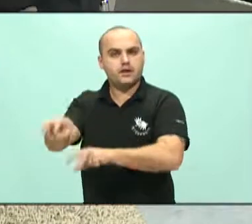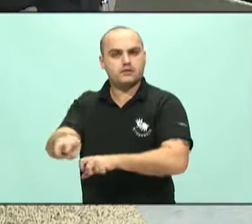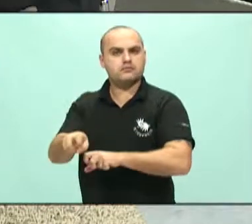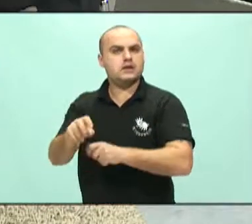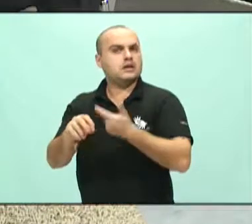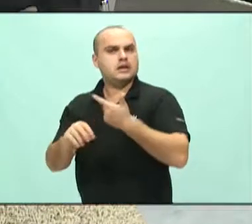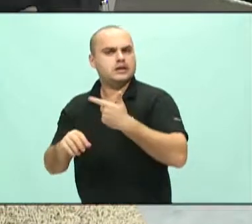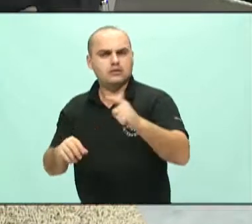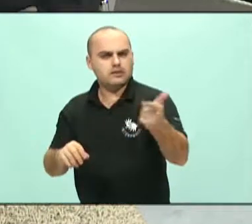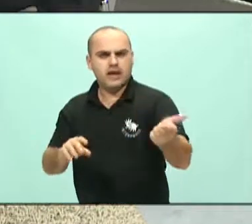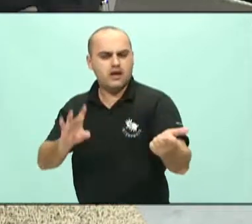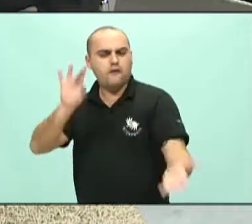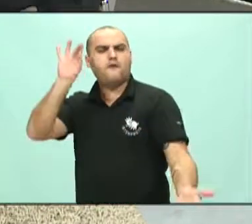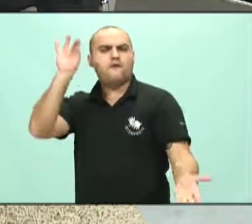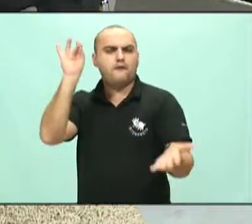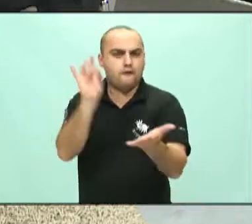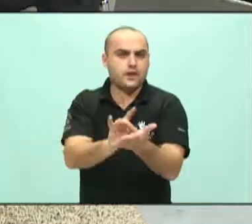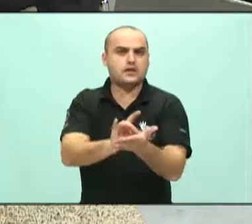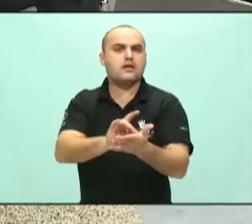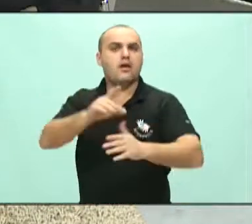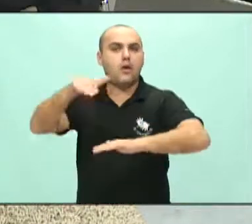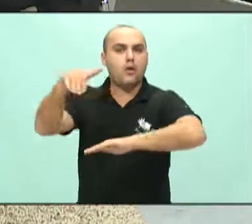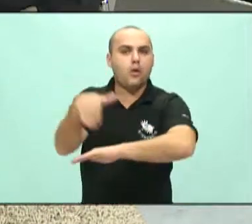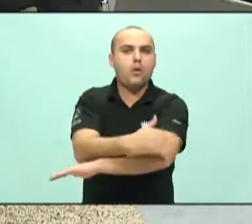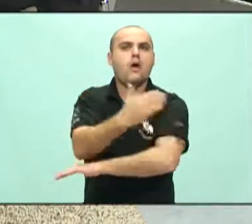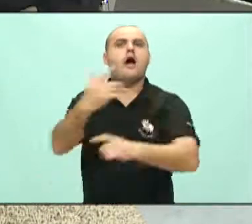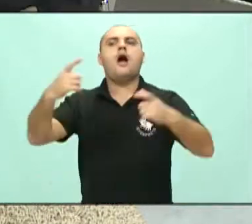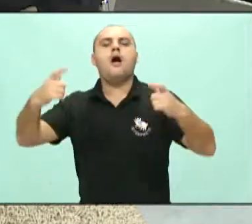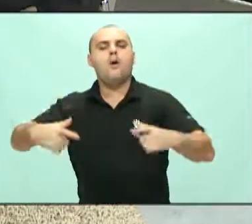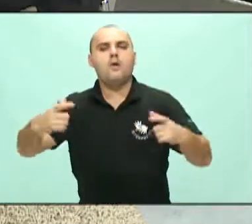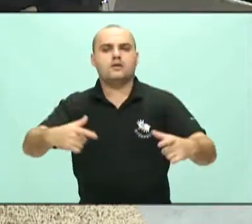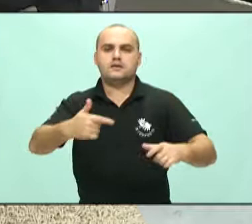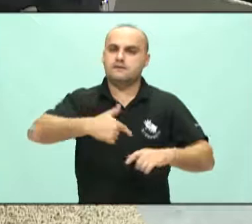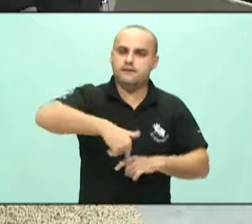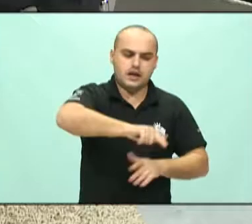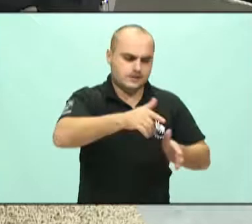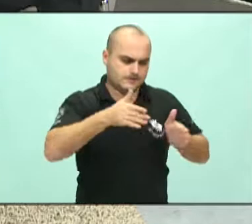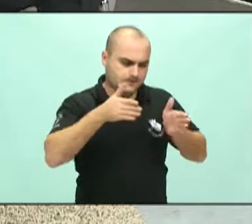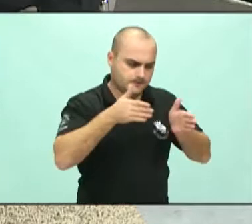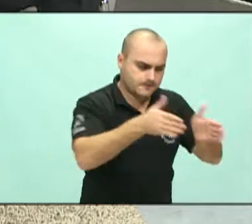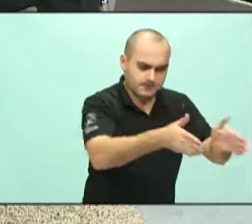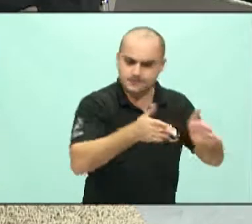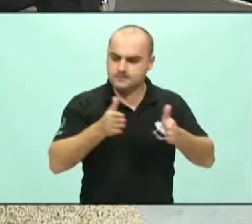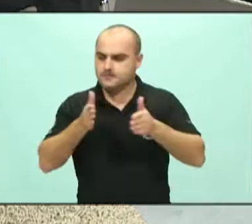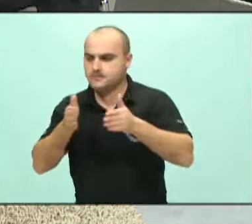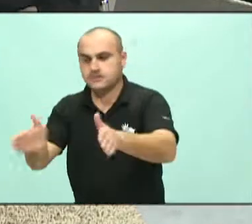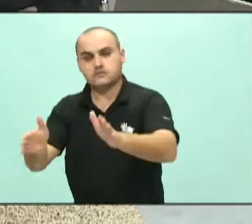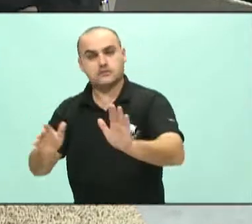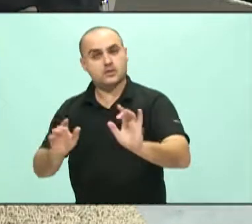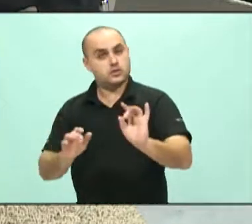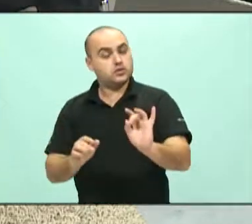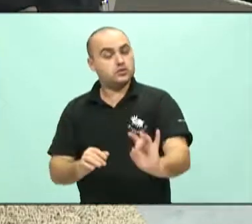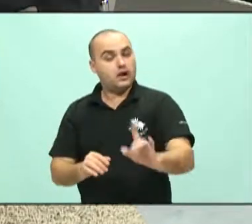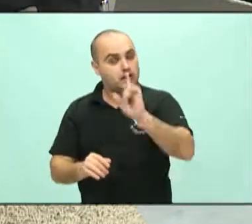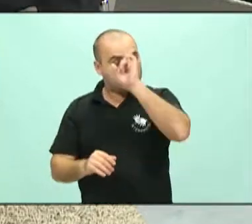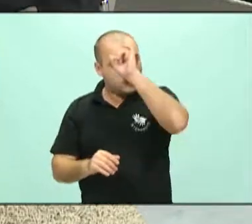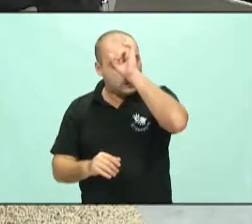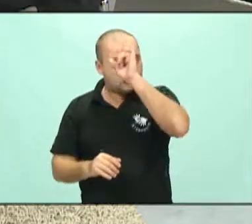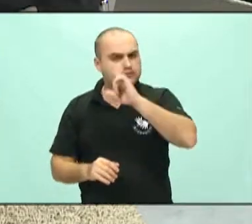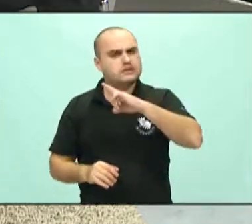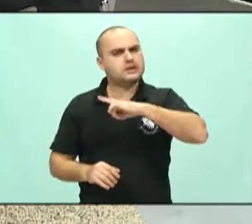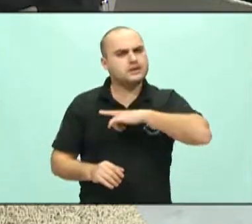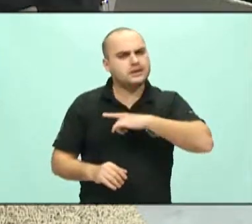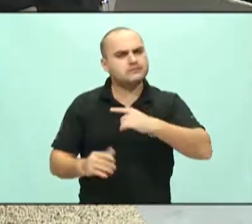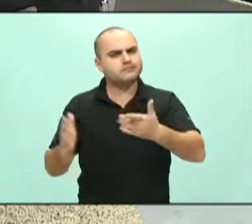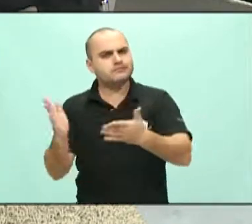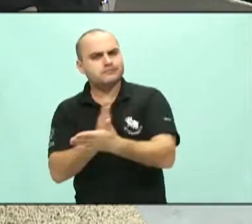definição exata onde que ela vai passar, como é que vai ser. Essa é uma ideia em que alguns acabam aproveitando